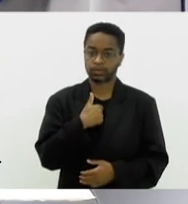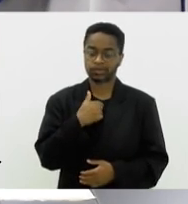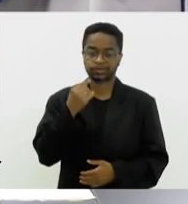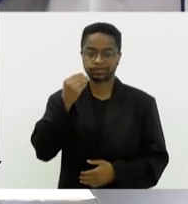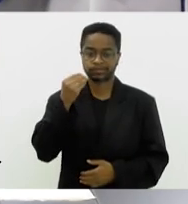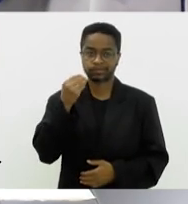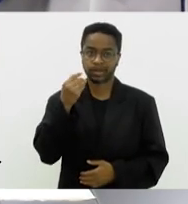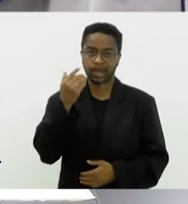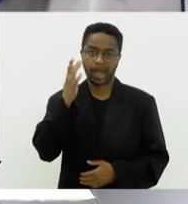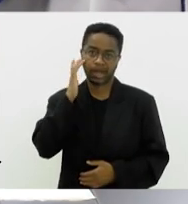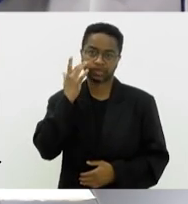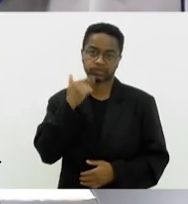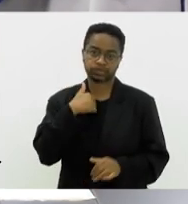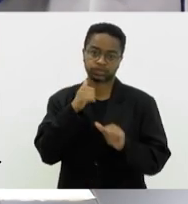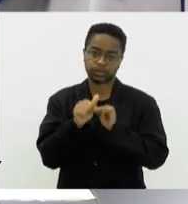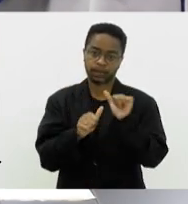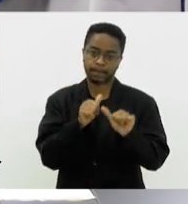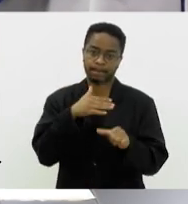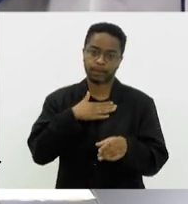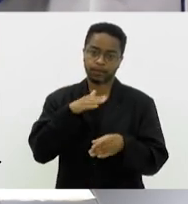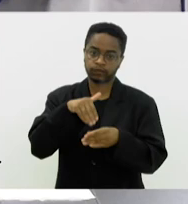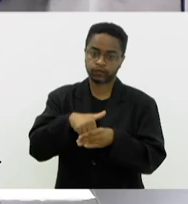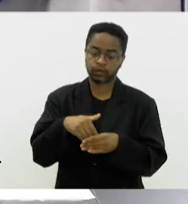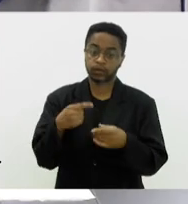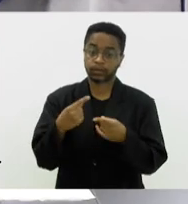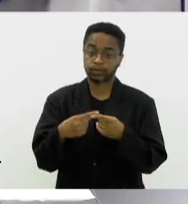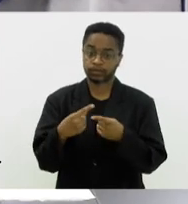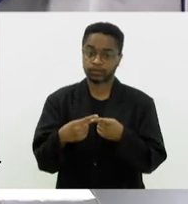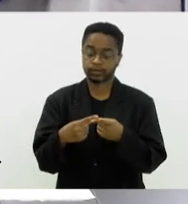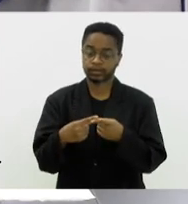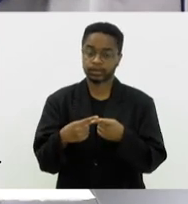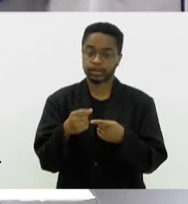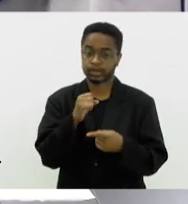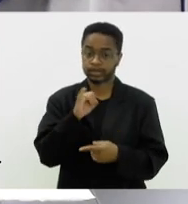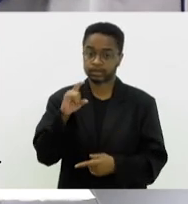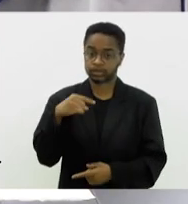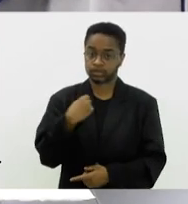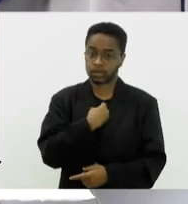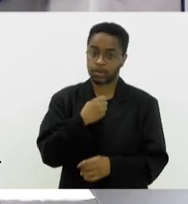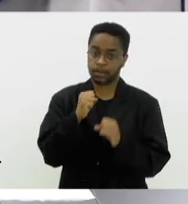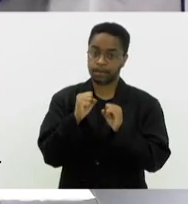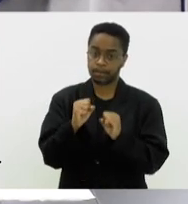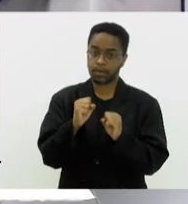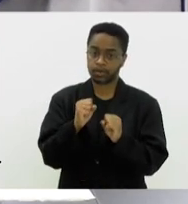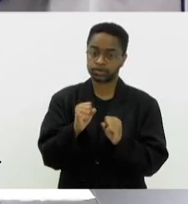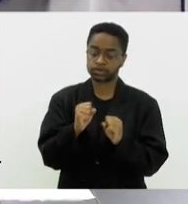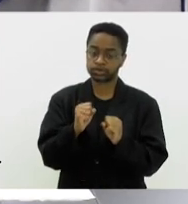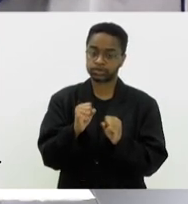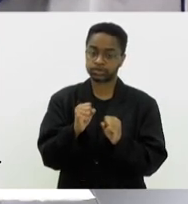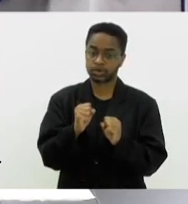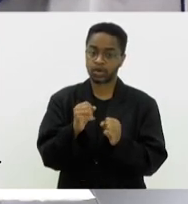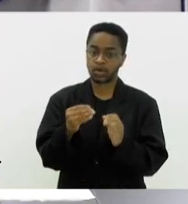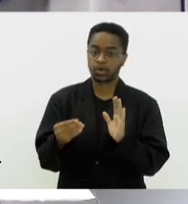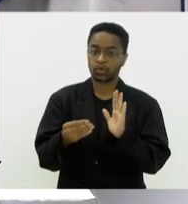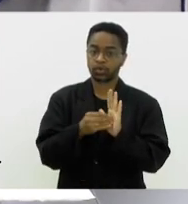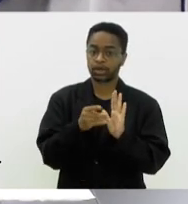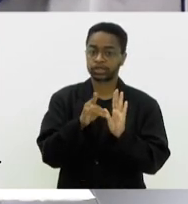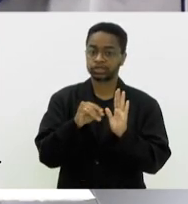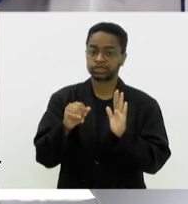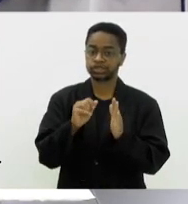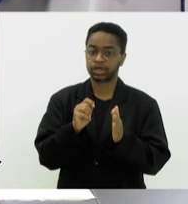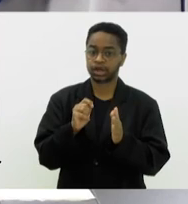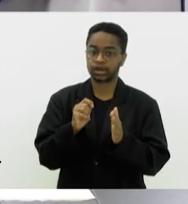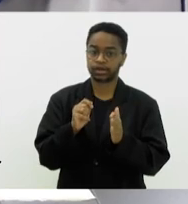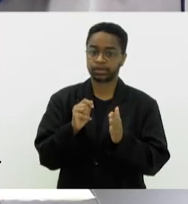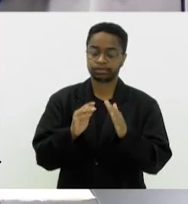deputado Luiz Paulo, porque considero se a gente pode impor prazo para o Judiciário, por exemplo, e